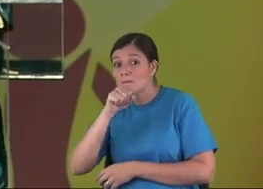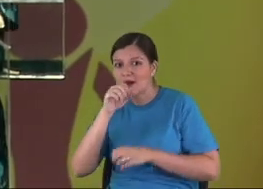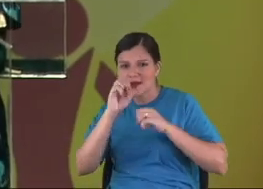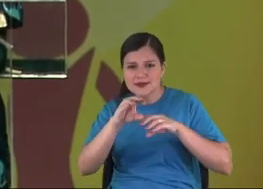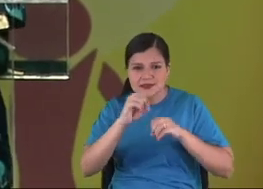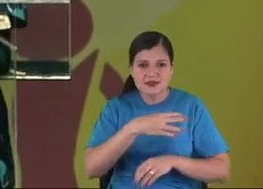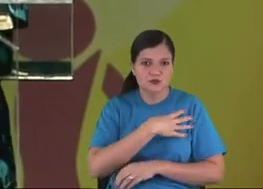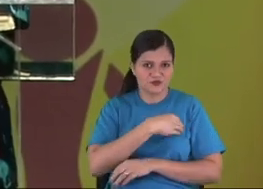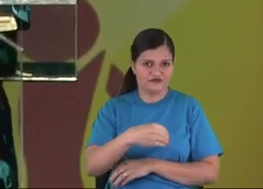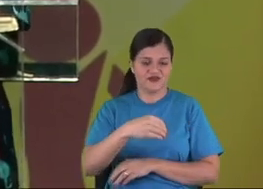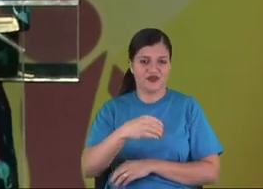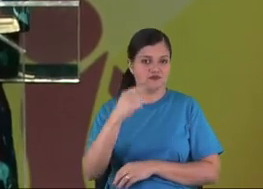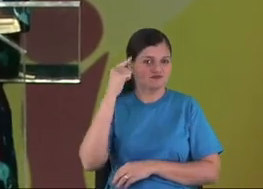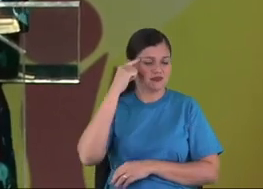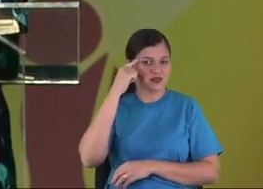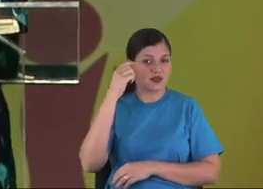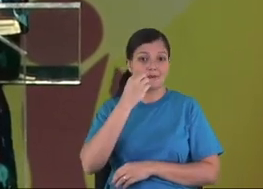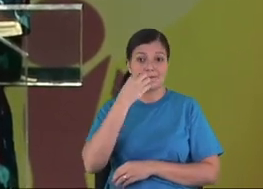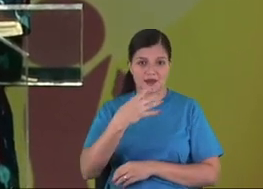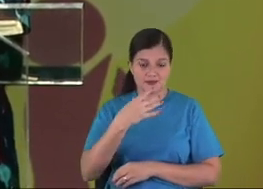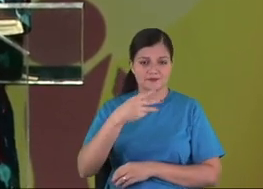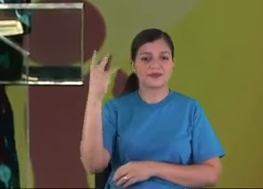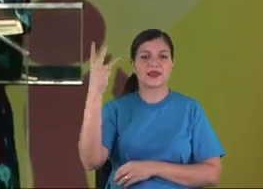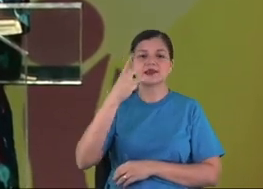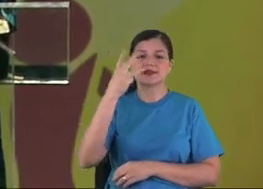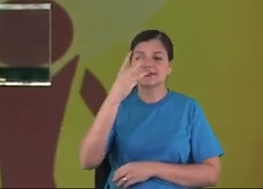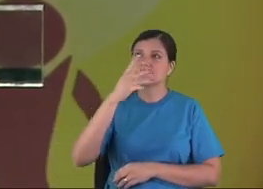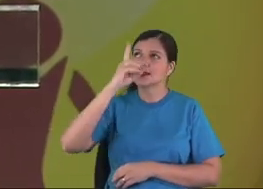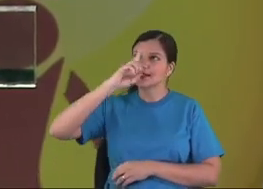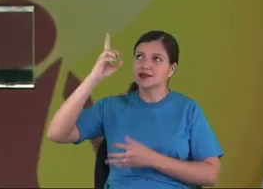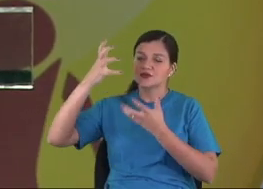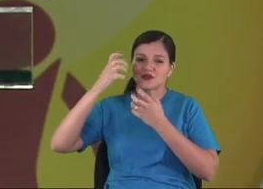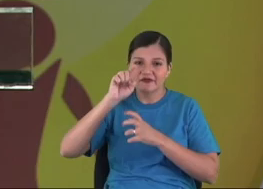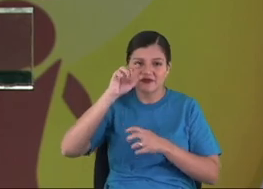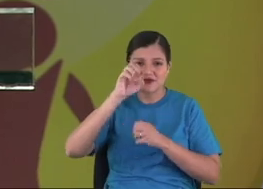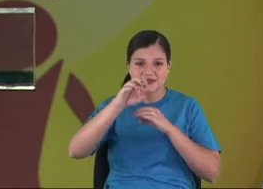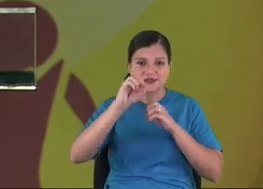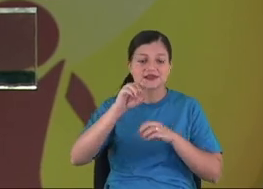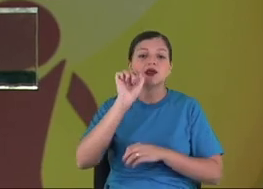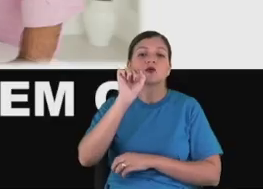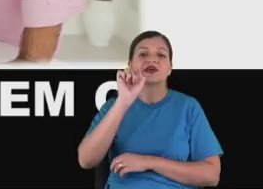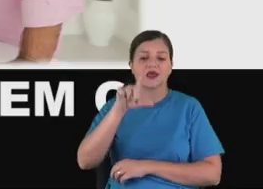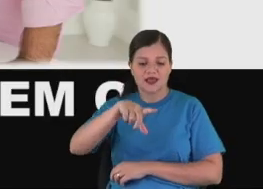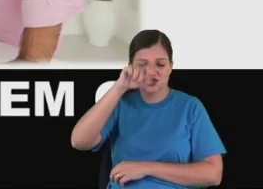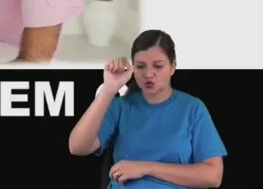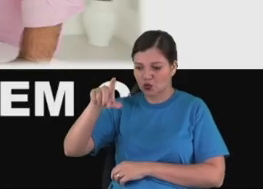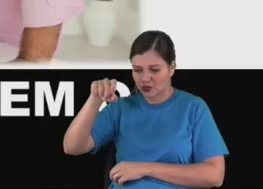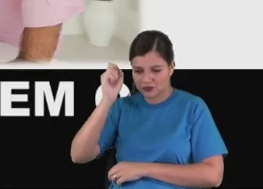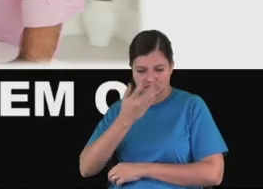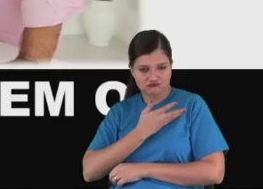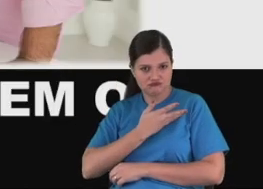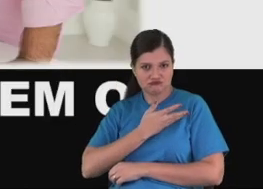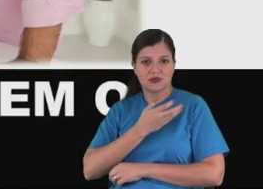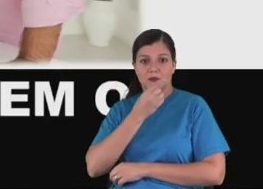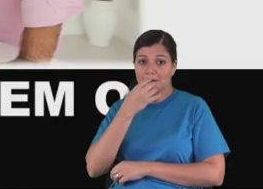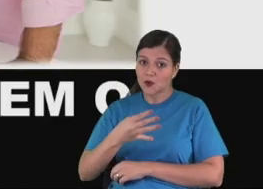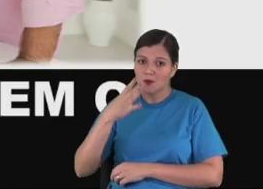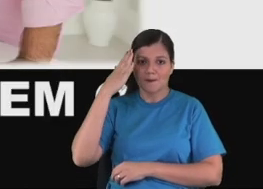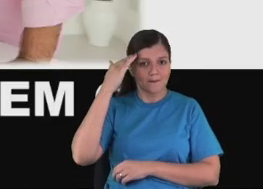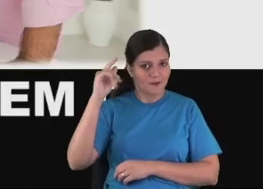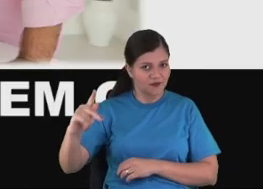Terceira coisa que Deus quer que você ensine para os seus filhos é escolher bem os seus amigos. Provérbios capítulo 4, verso